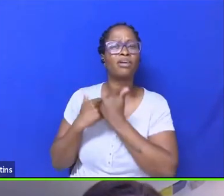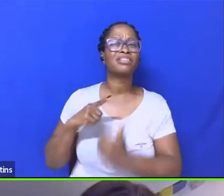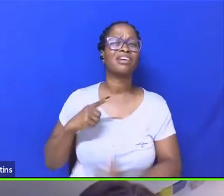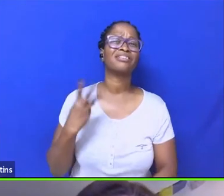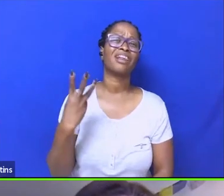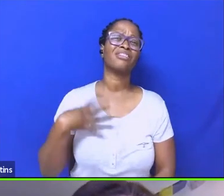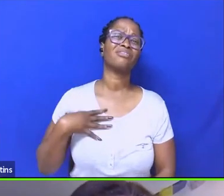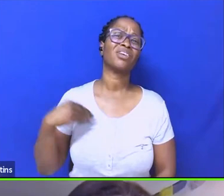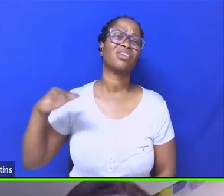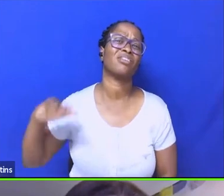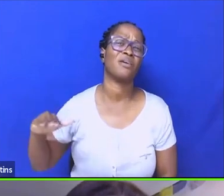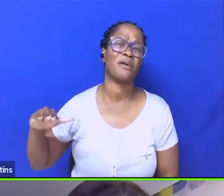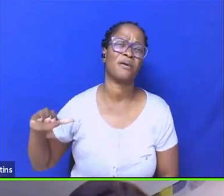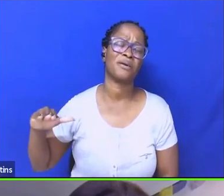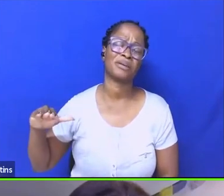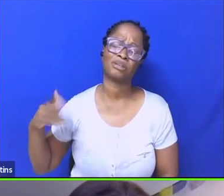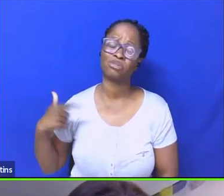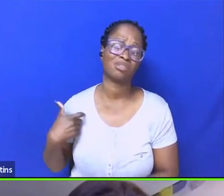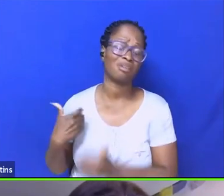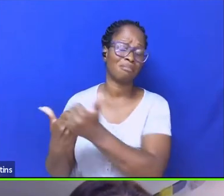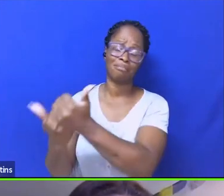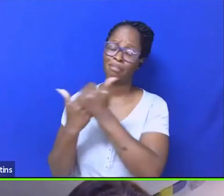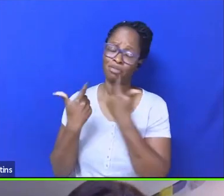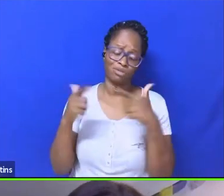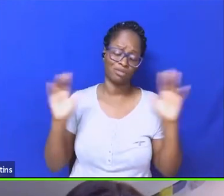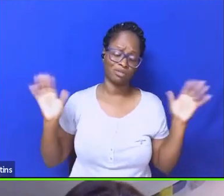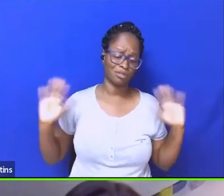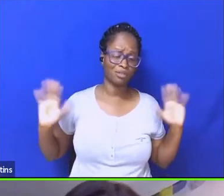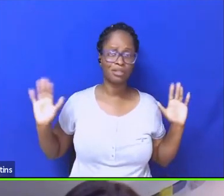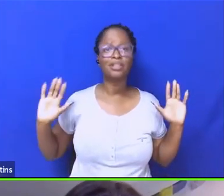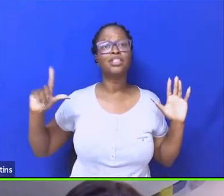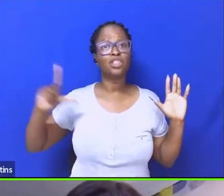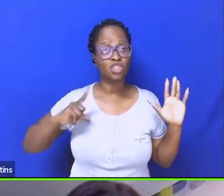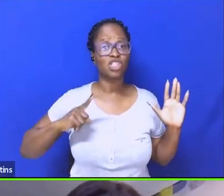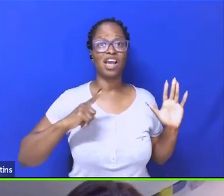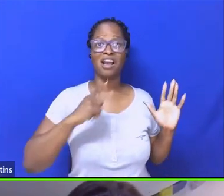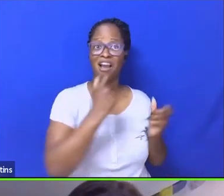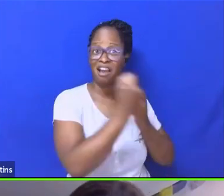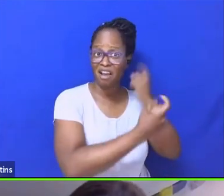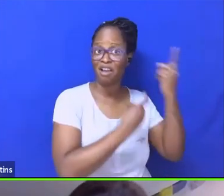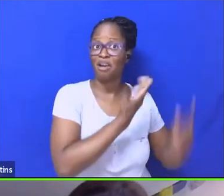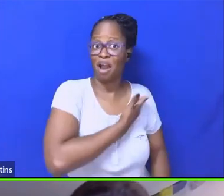e tive umas companheiras feministas brasileiras justamente